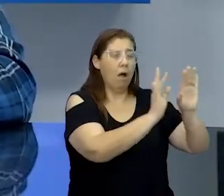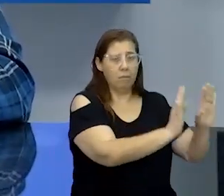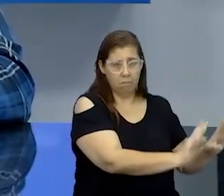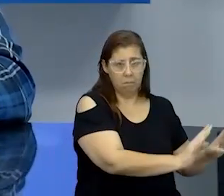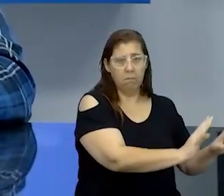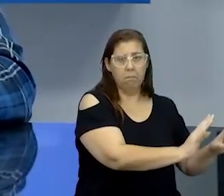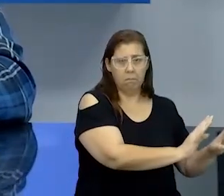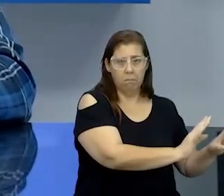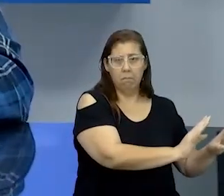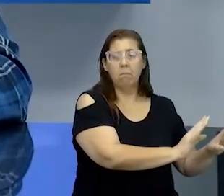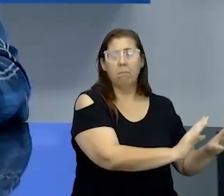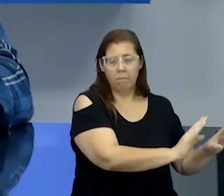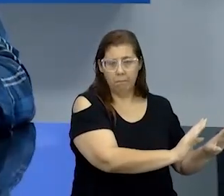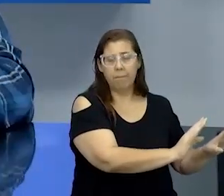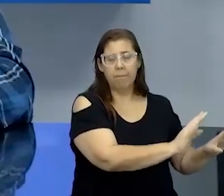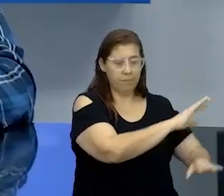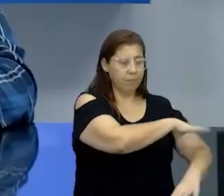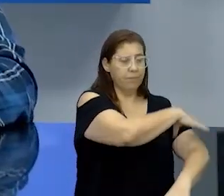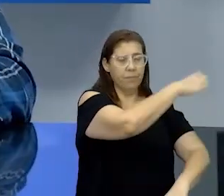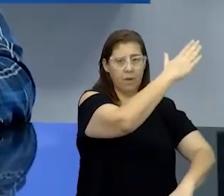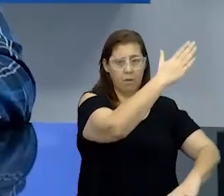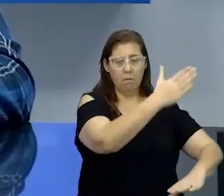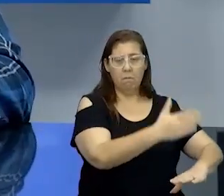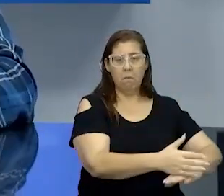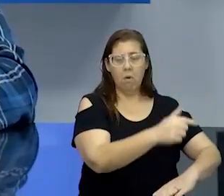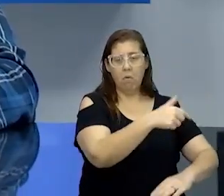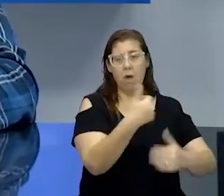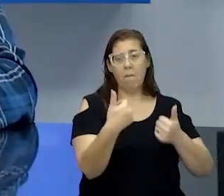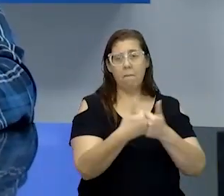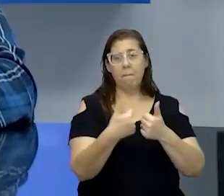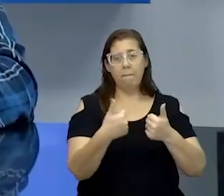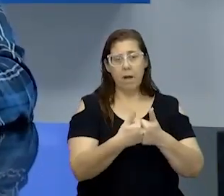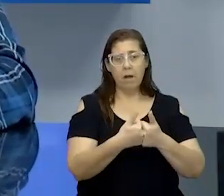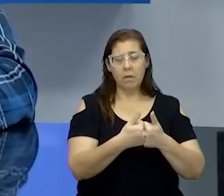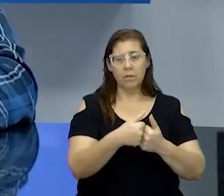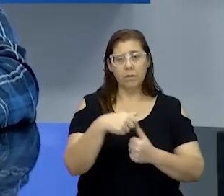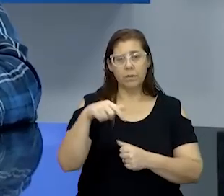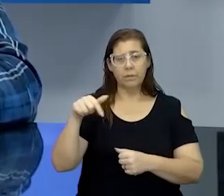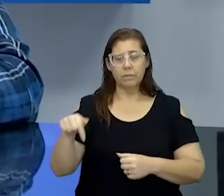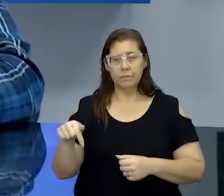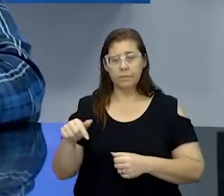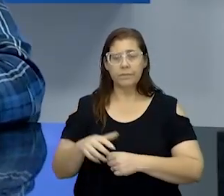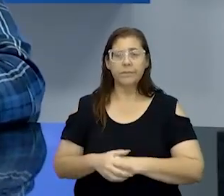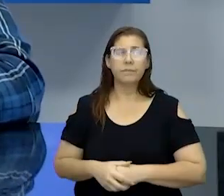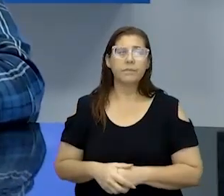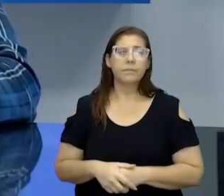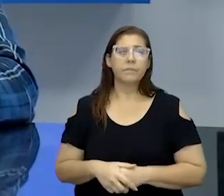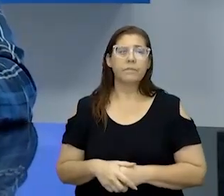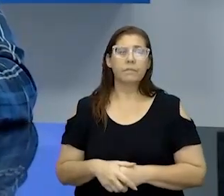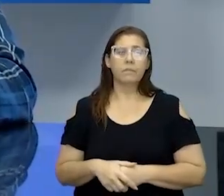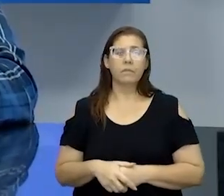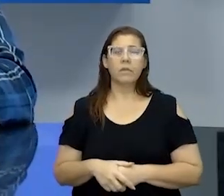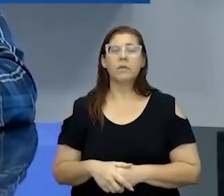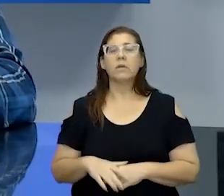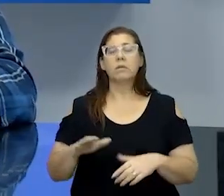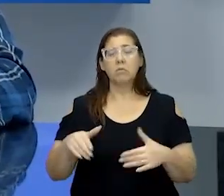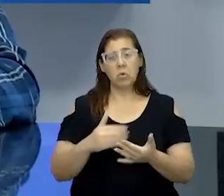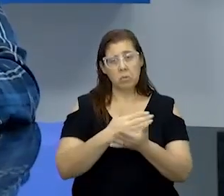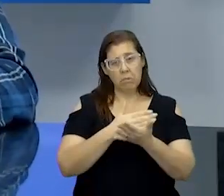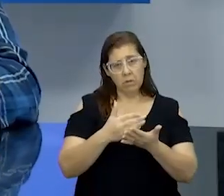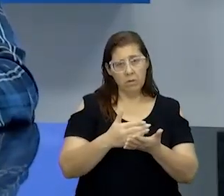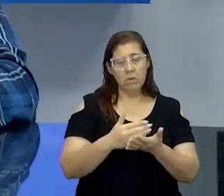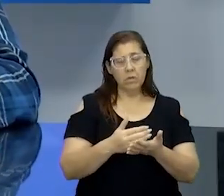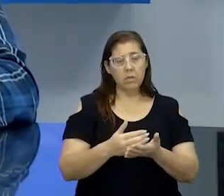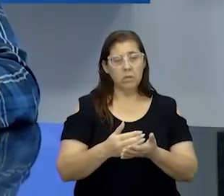né, e morando no morro que ficava ao lado do cortiço, né, que era o Morro da Providência. Então eles começaram a